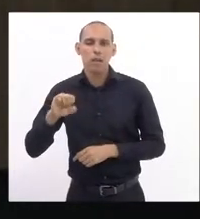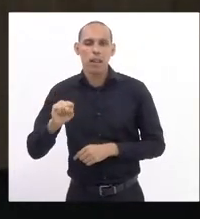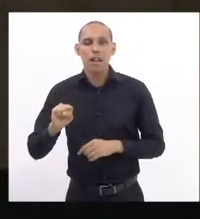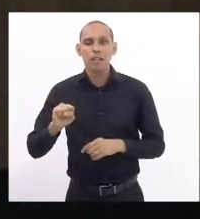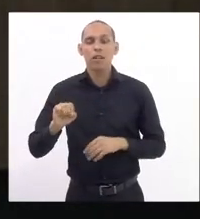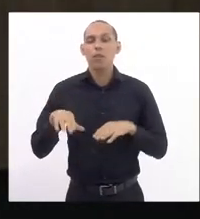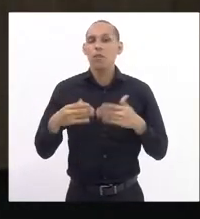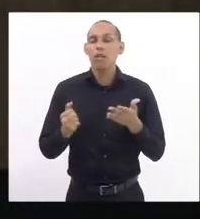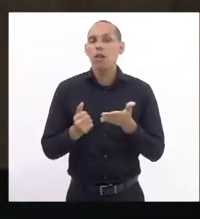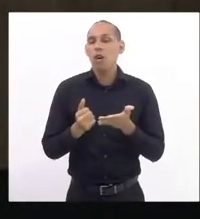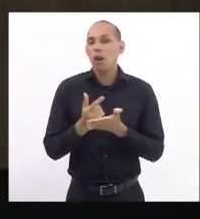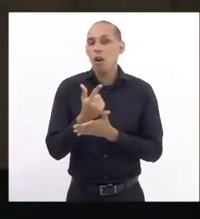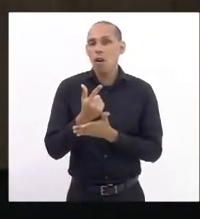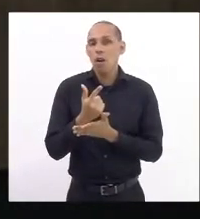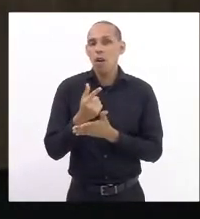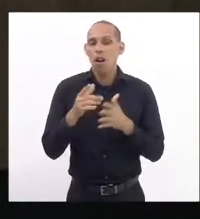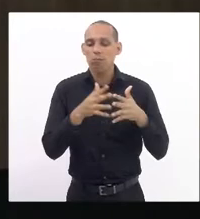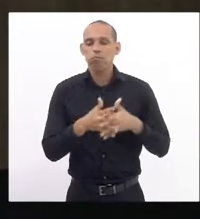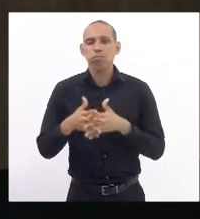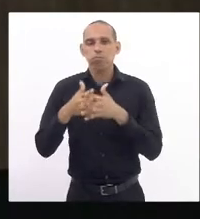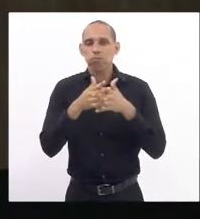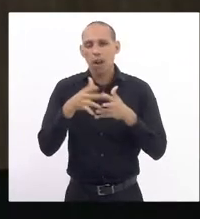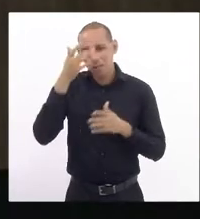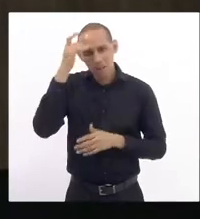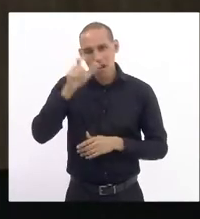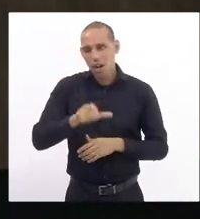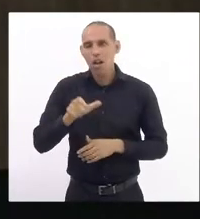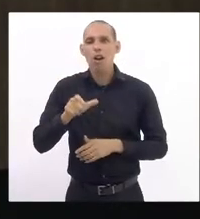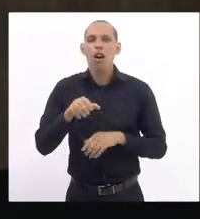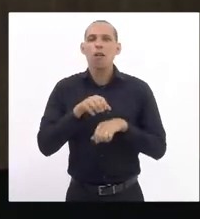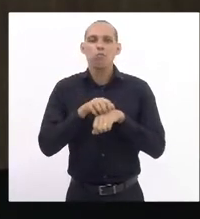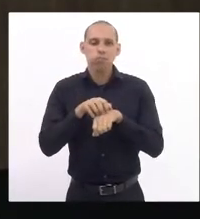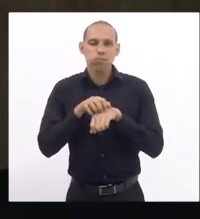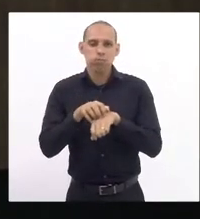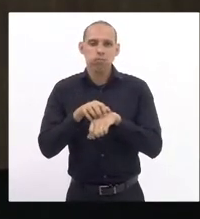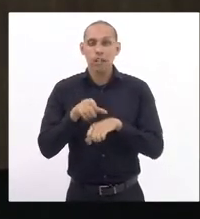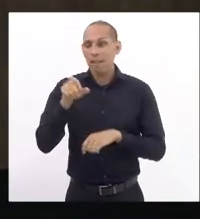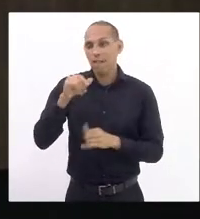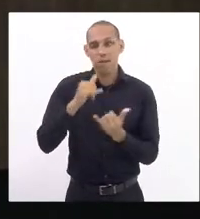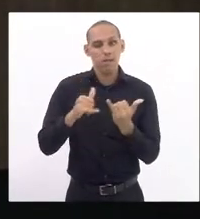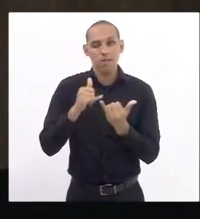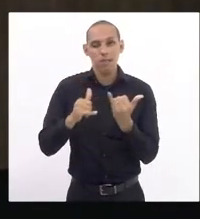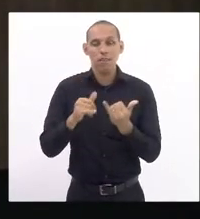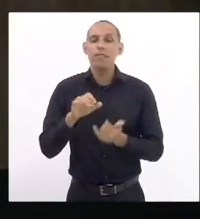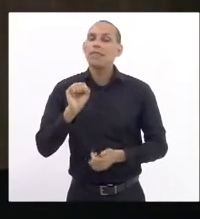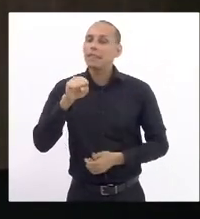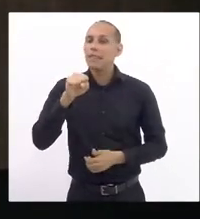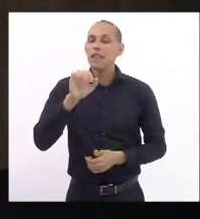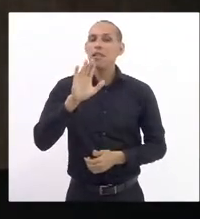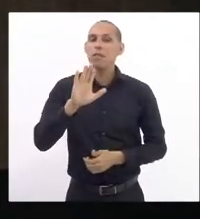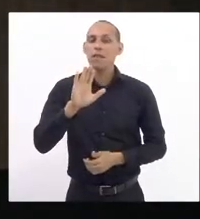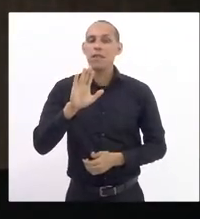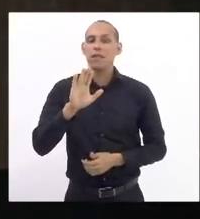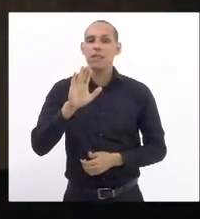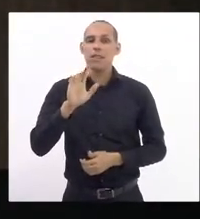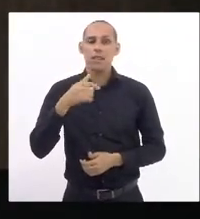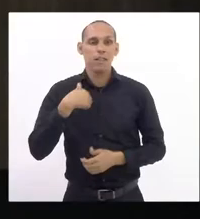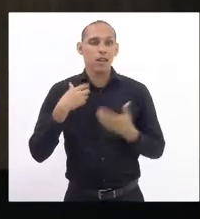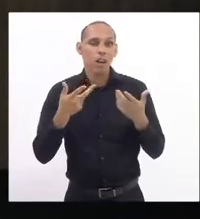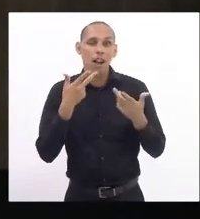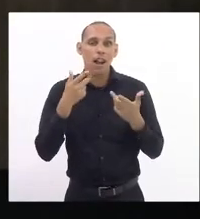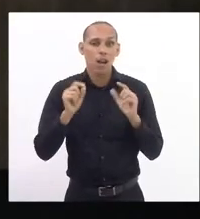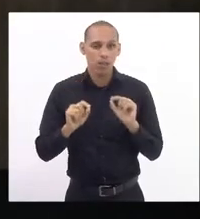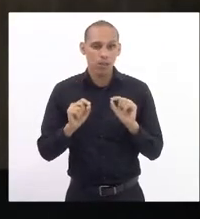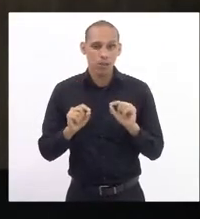por transportador autônomo de cargas no âmbito do Estado de Janeiro. Esse vai ser parcial. Sim, mas o que eu estou querendo dizer, afirmar, é